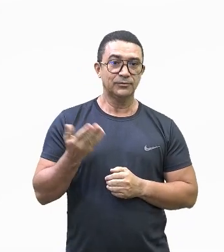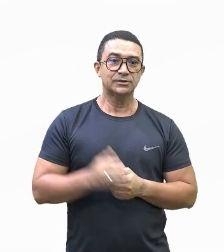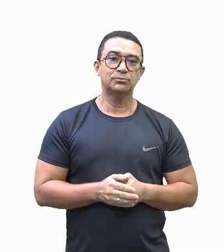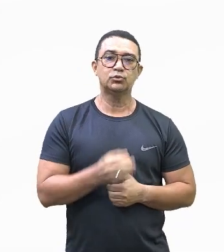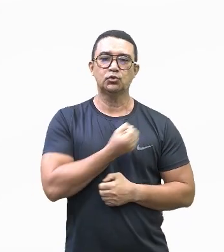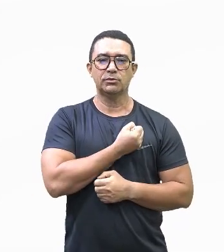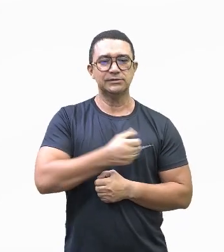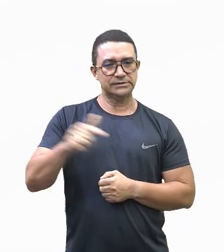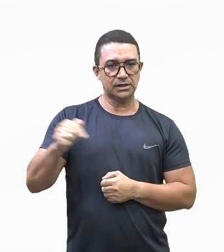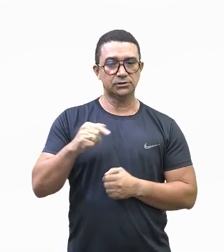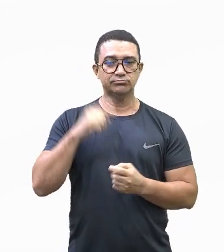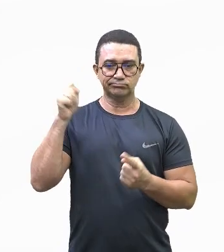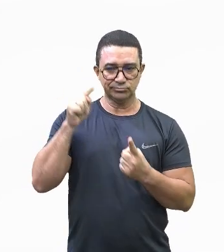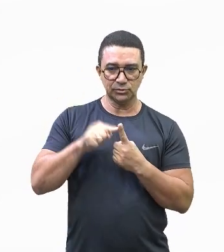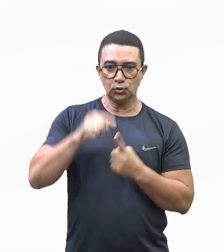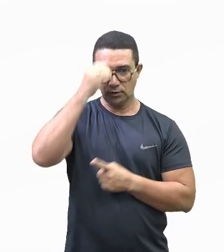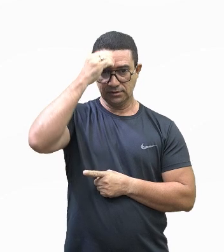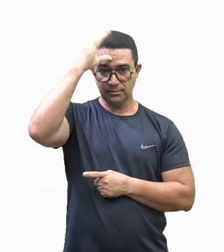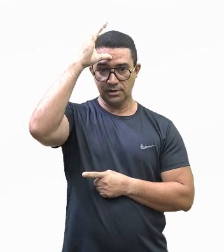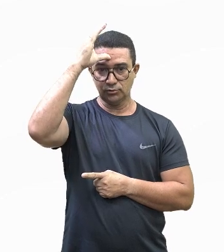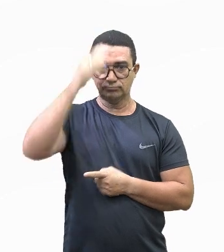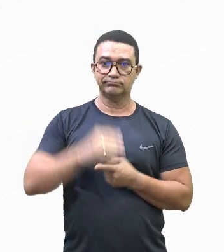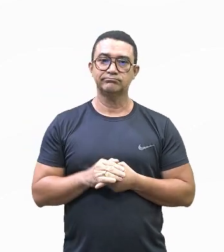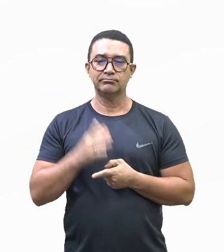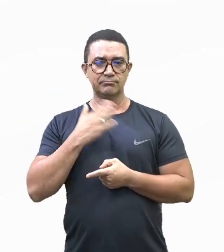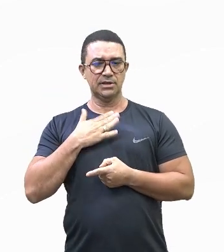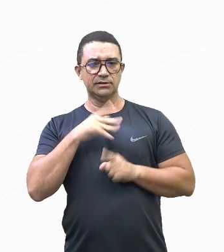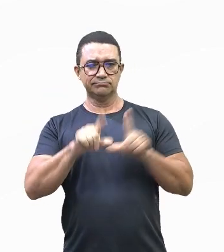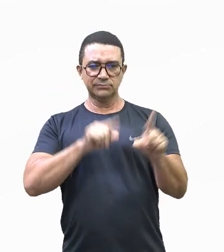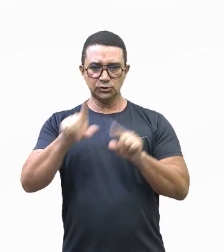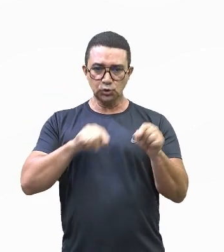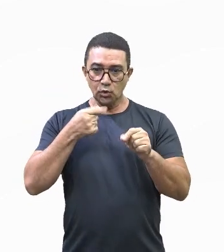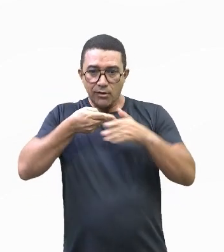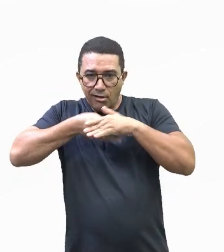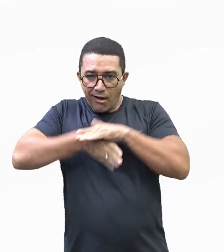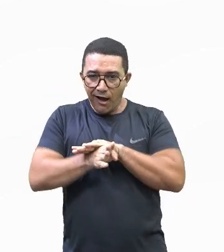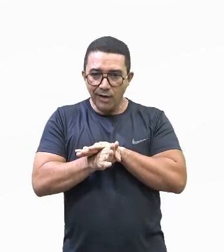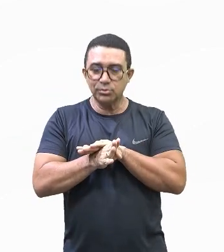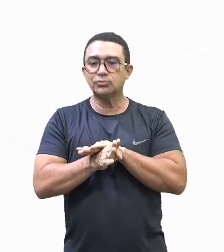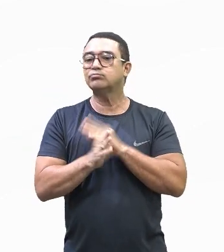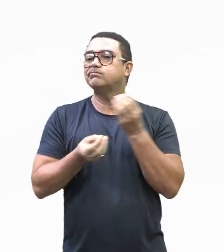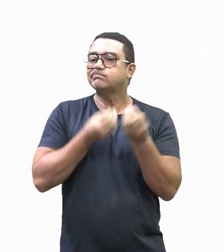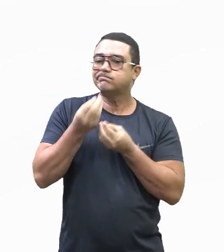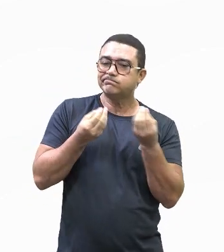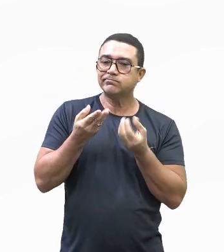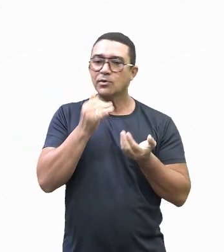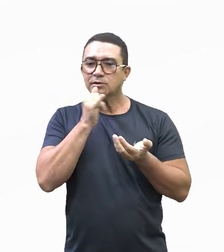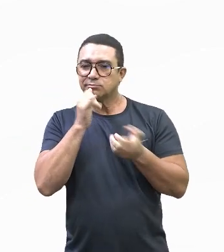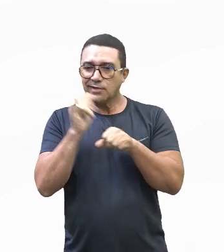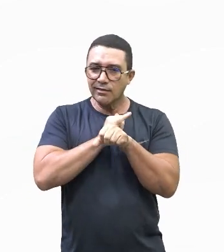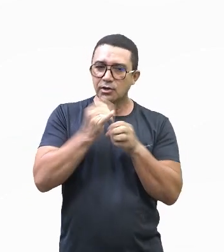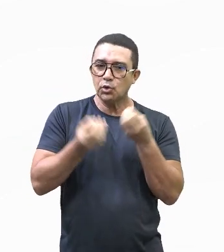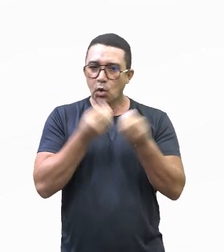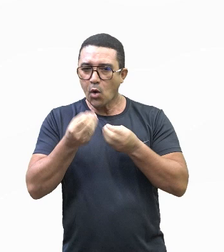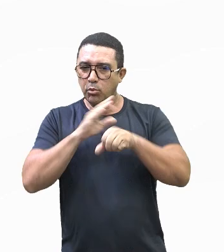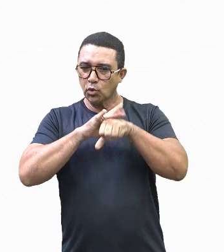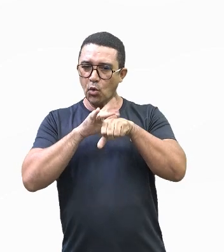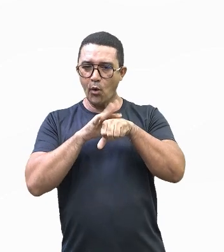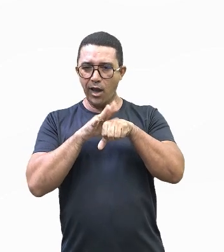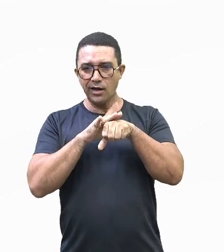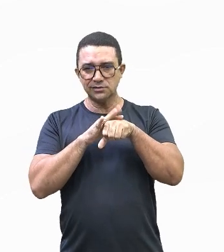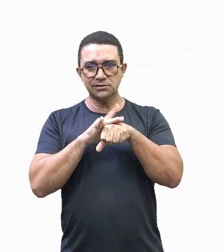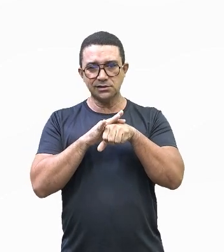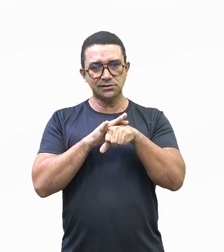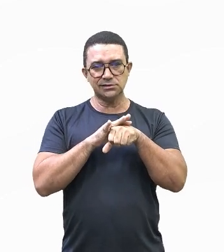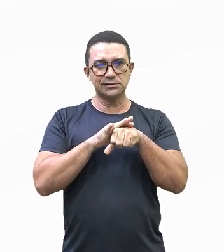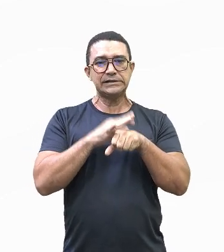7, nosso objeto de conhecimento, Minhas Escolhas e Hábitos, uma abordagem sobre doenças